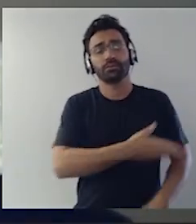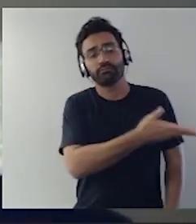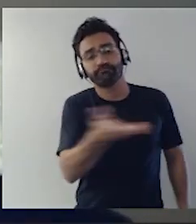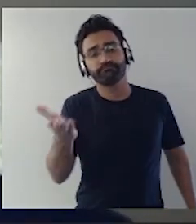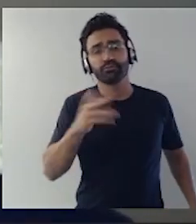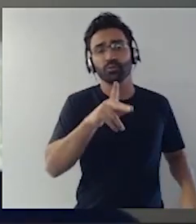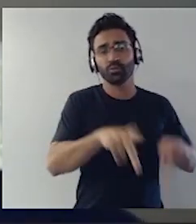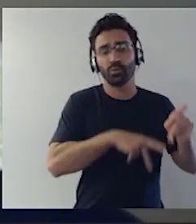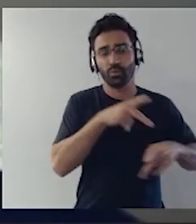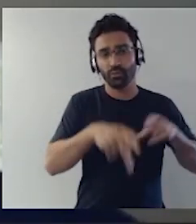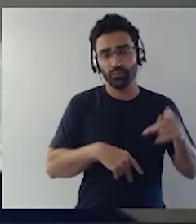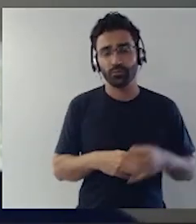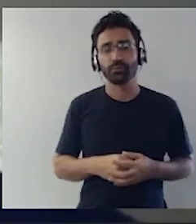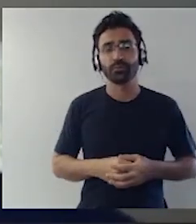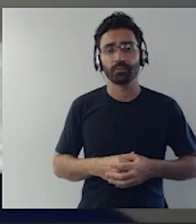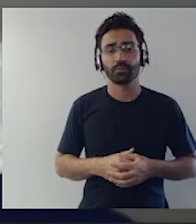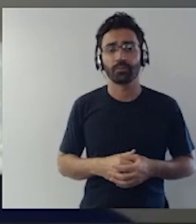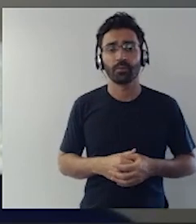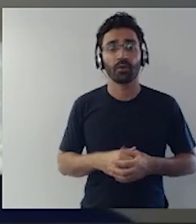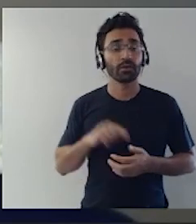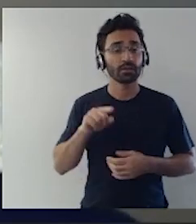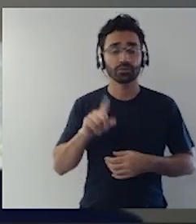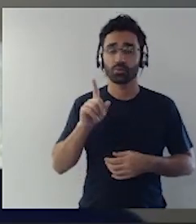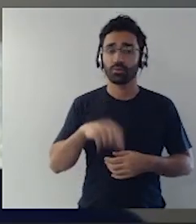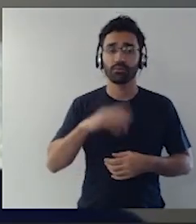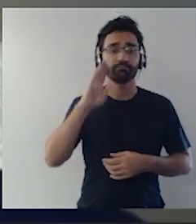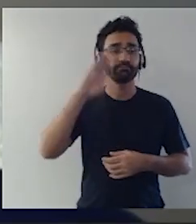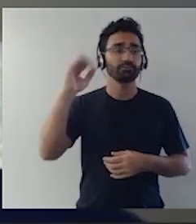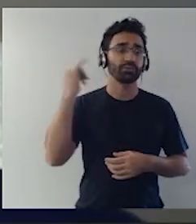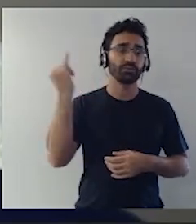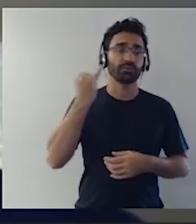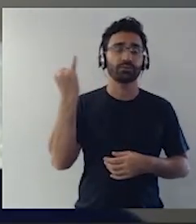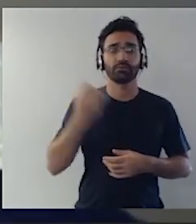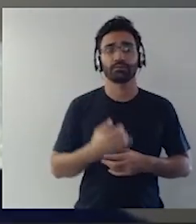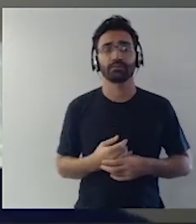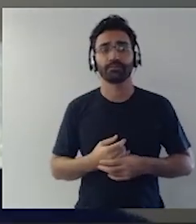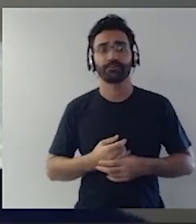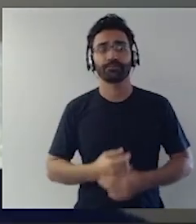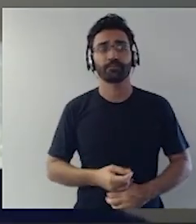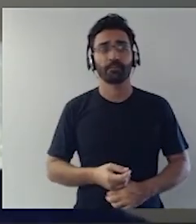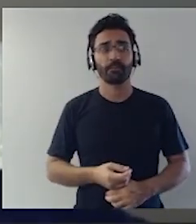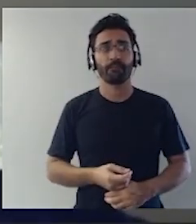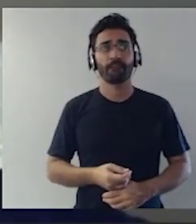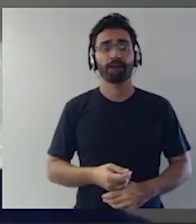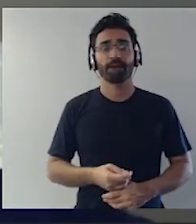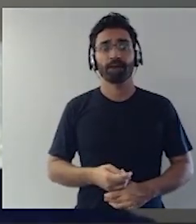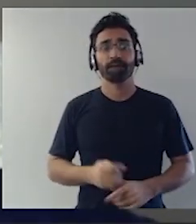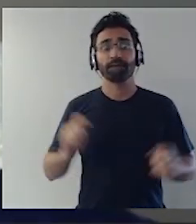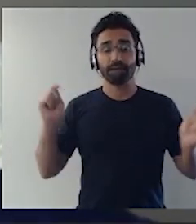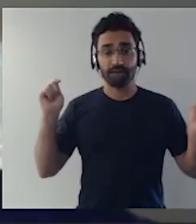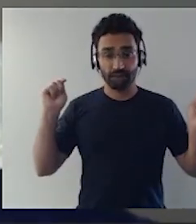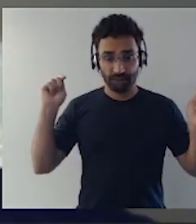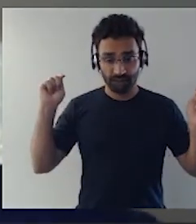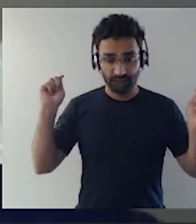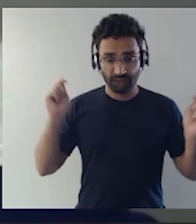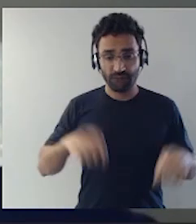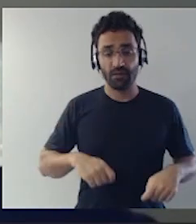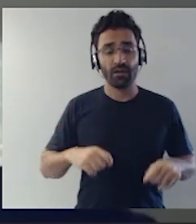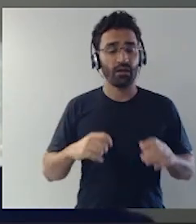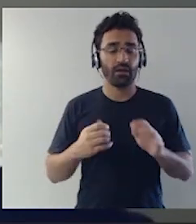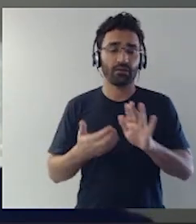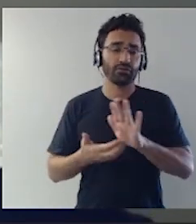suas ações. Isso é fundamental. A possibilidade da deslegalização